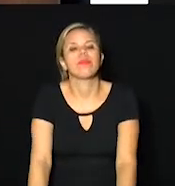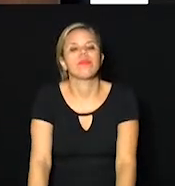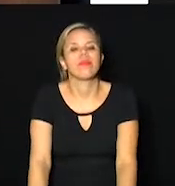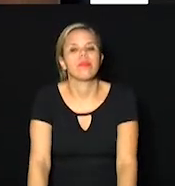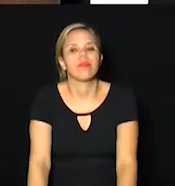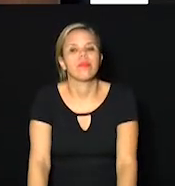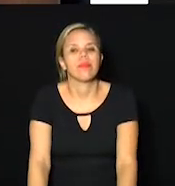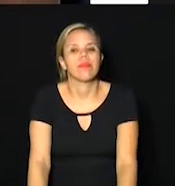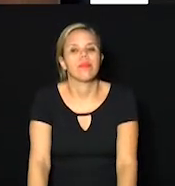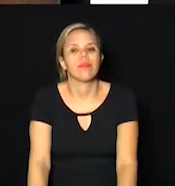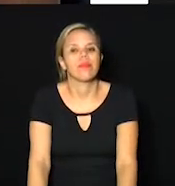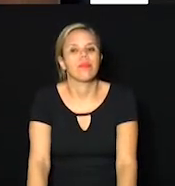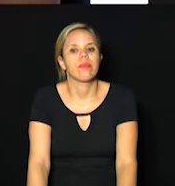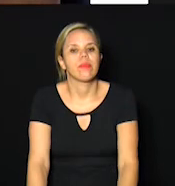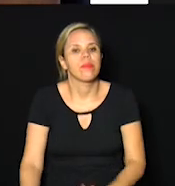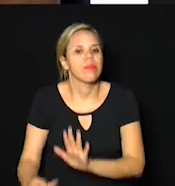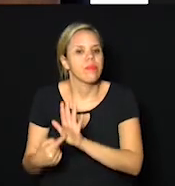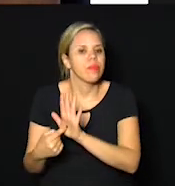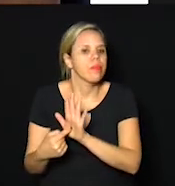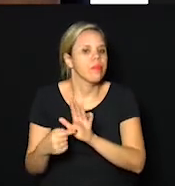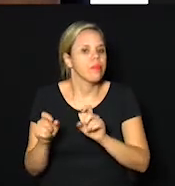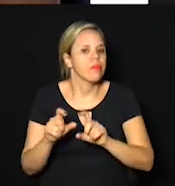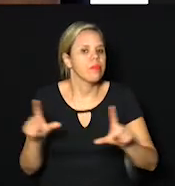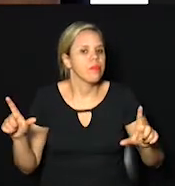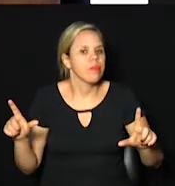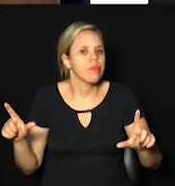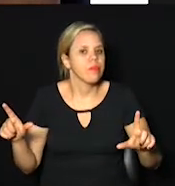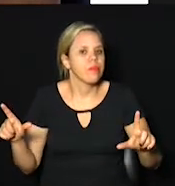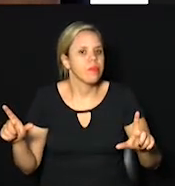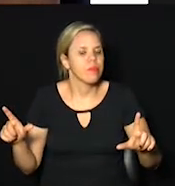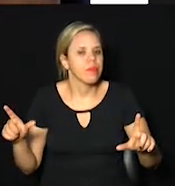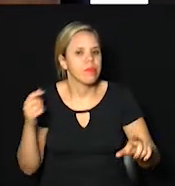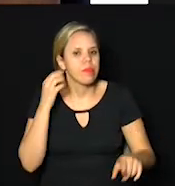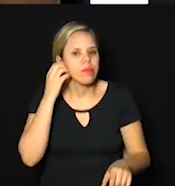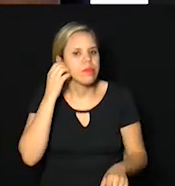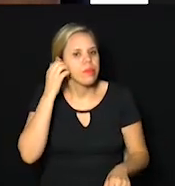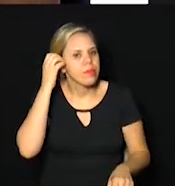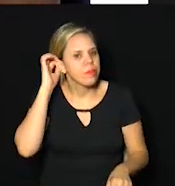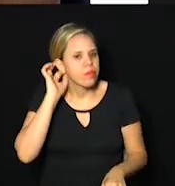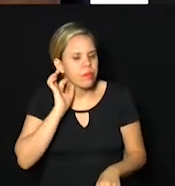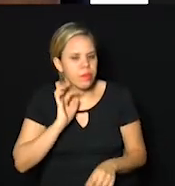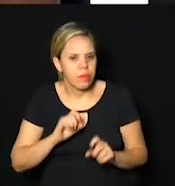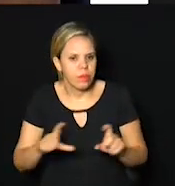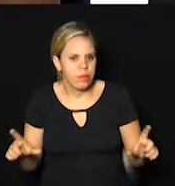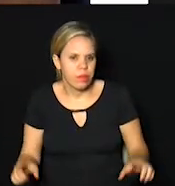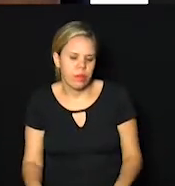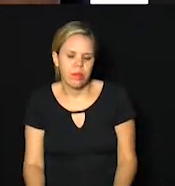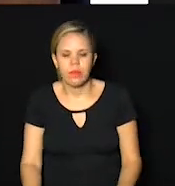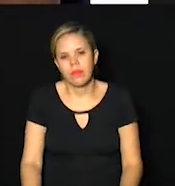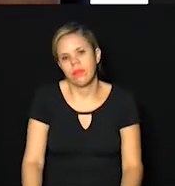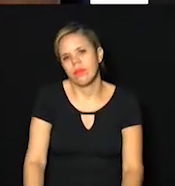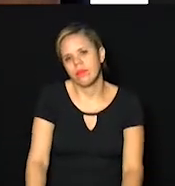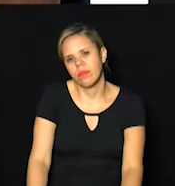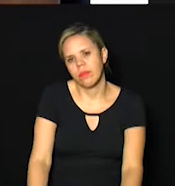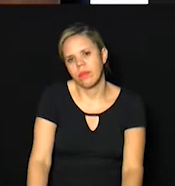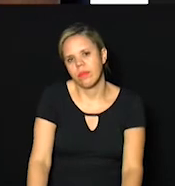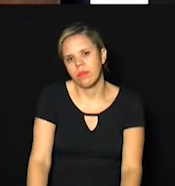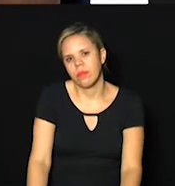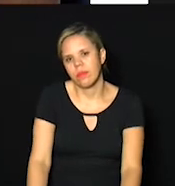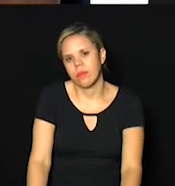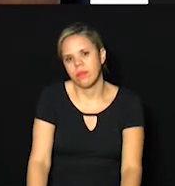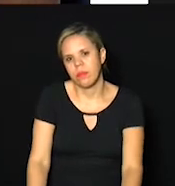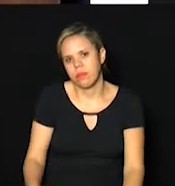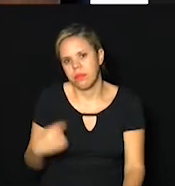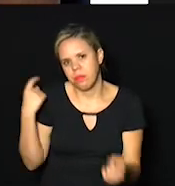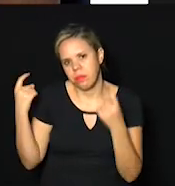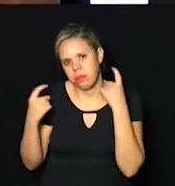Gente, o que está aparecendo para vocês é essa tela de convencimento com Obama ou é a primeira tela? Agora eu estou